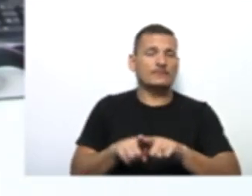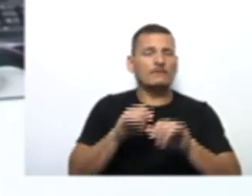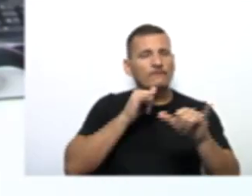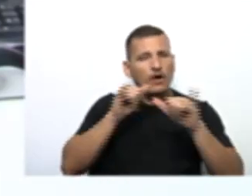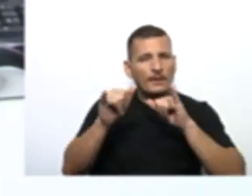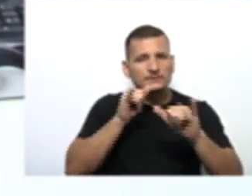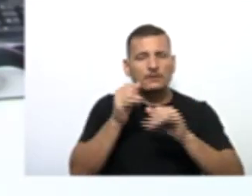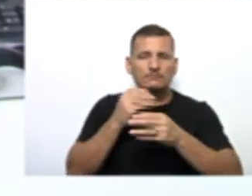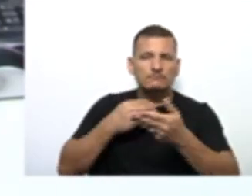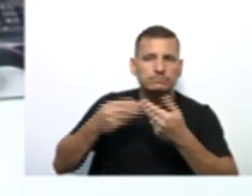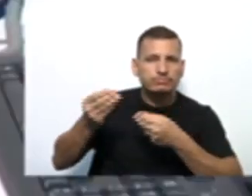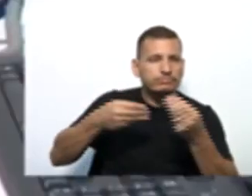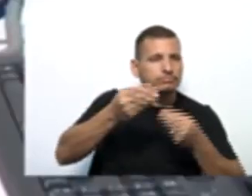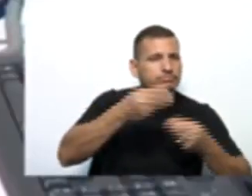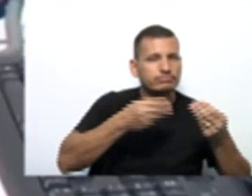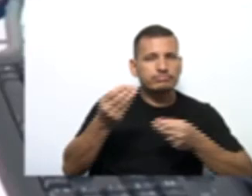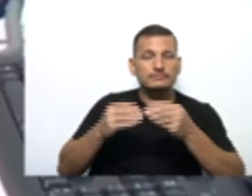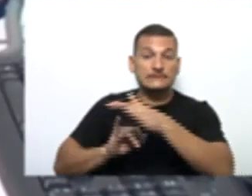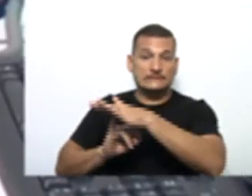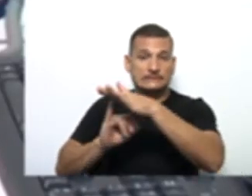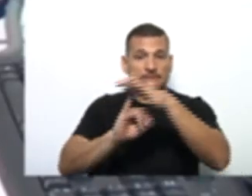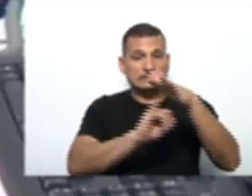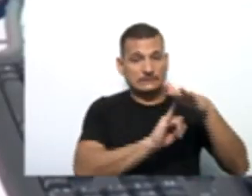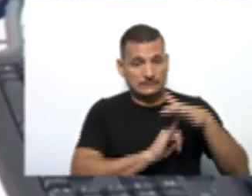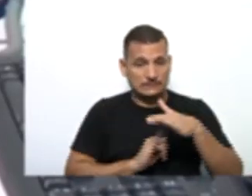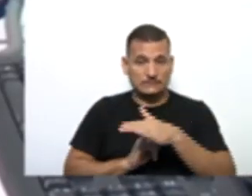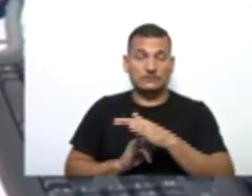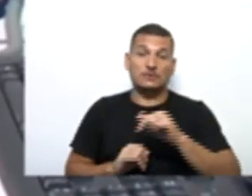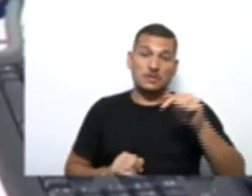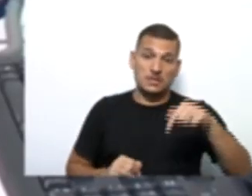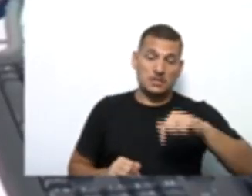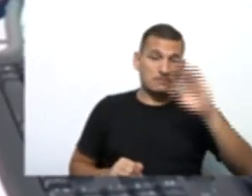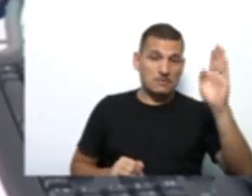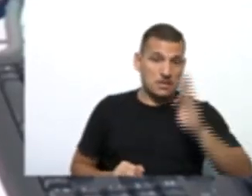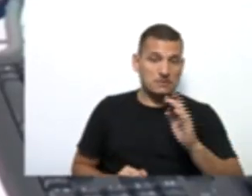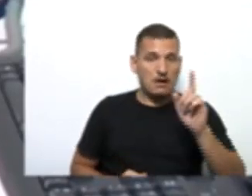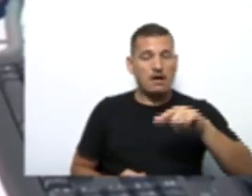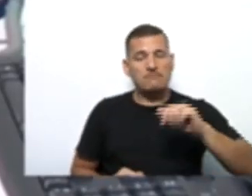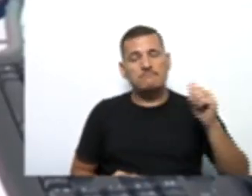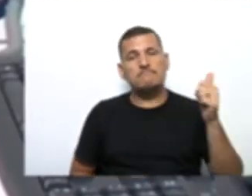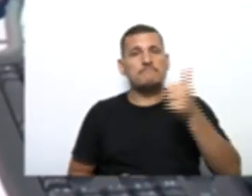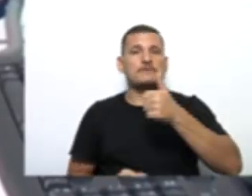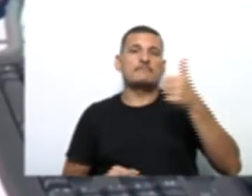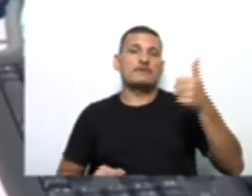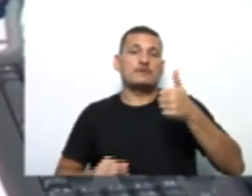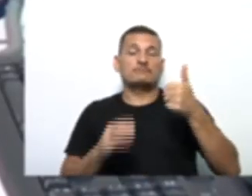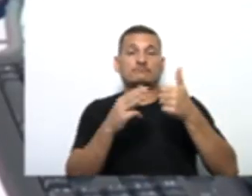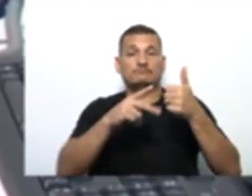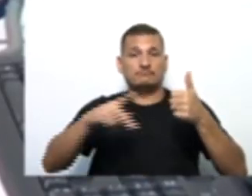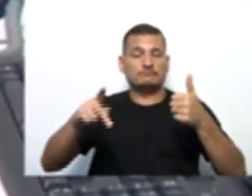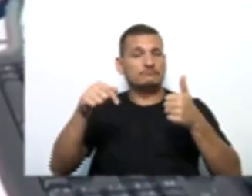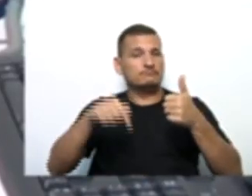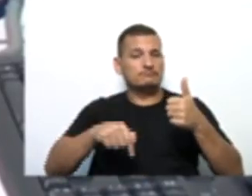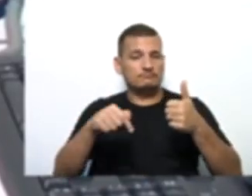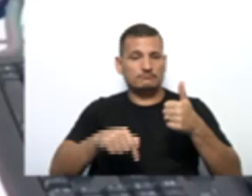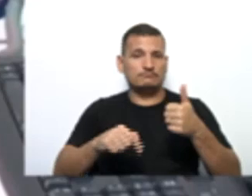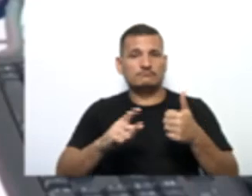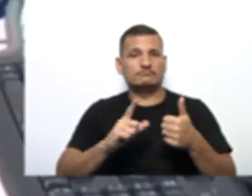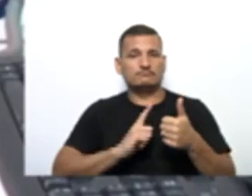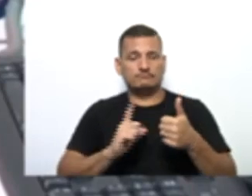informações entre entidades. E no Brasil nós somos os primeiros, né? Foi o primeiro Ministério Público a de fato